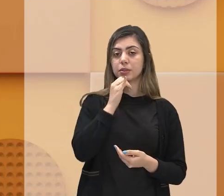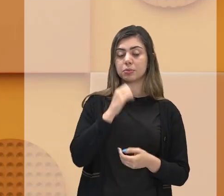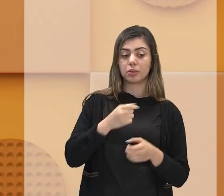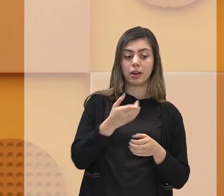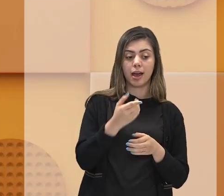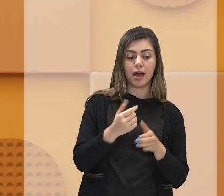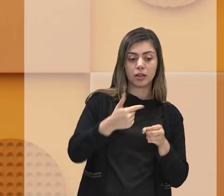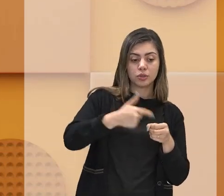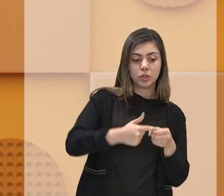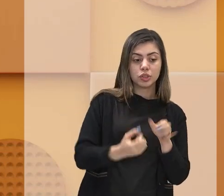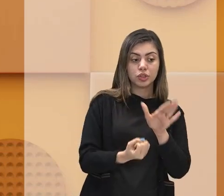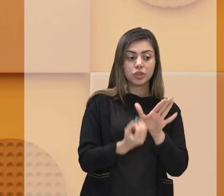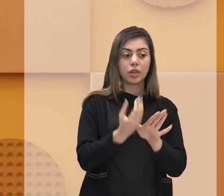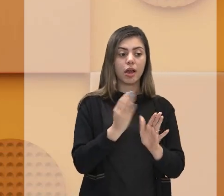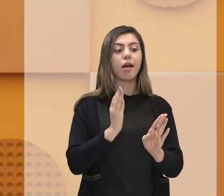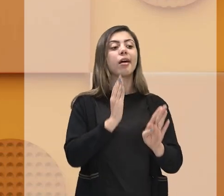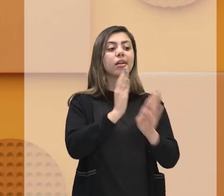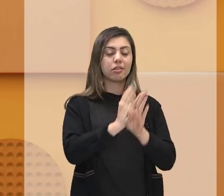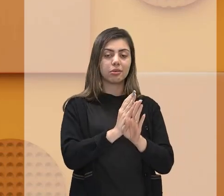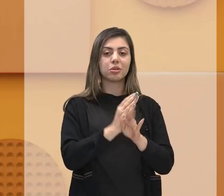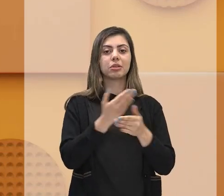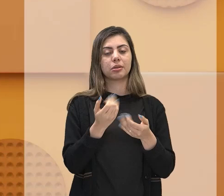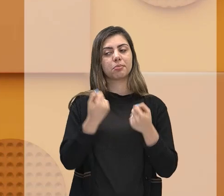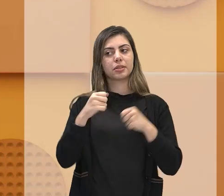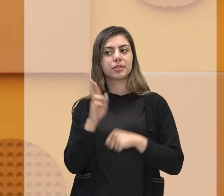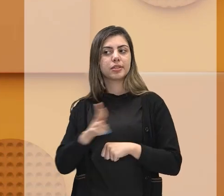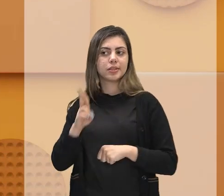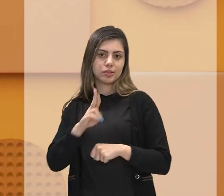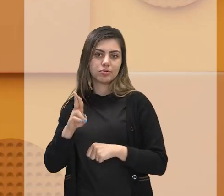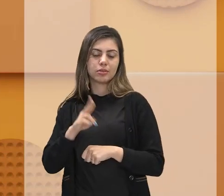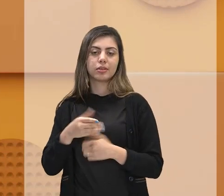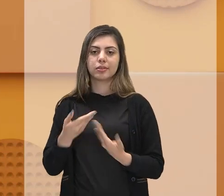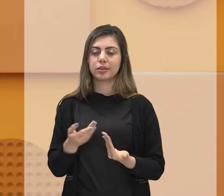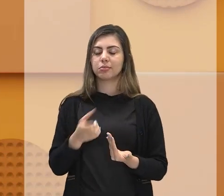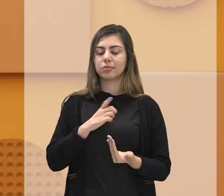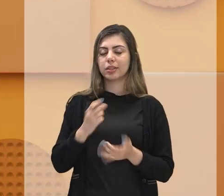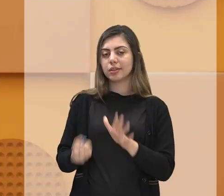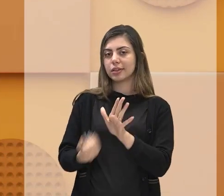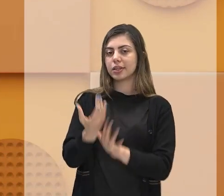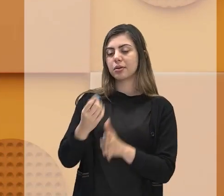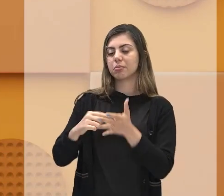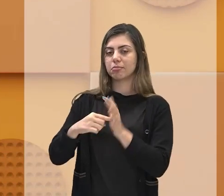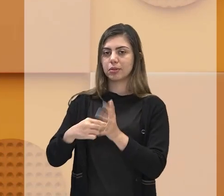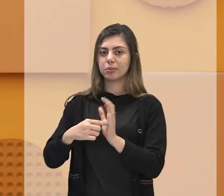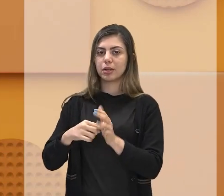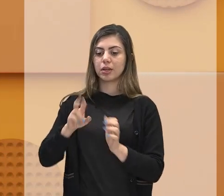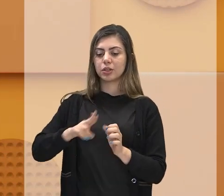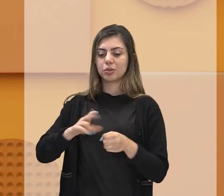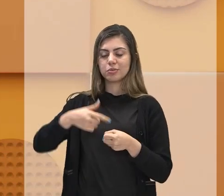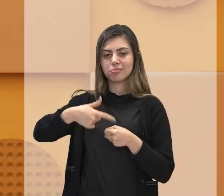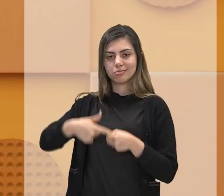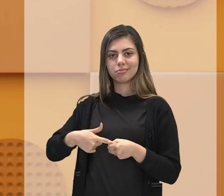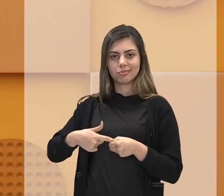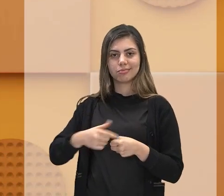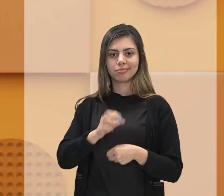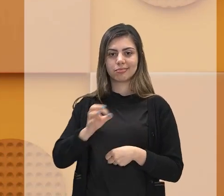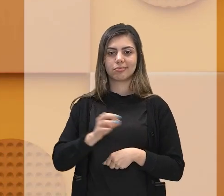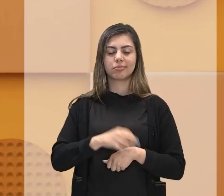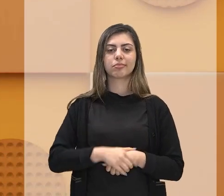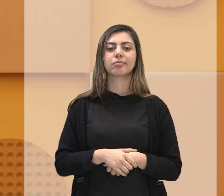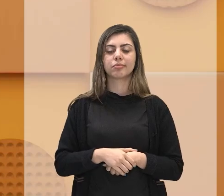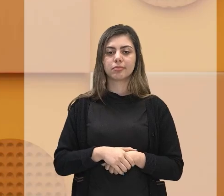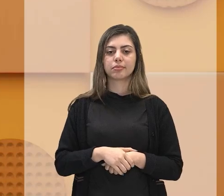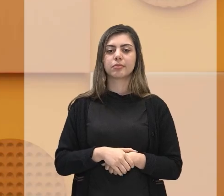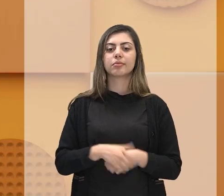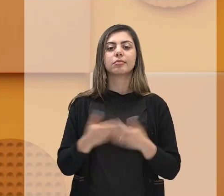forma. Não é? Então, é justamente a criação desses motores de combustão interna que serão empregados,